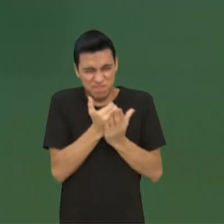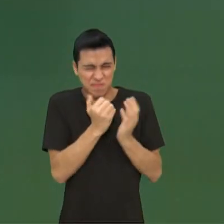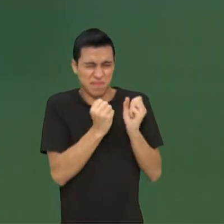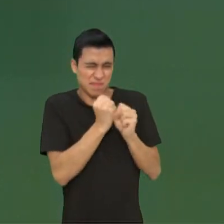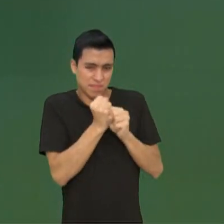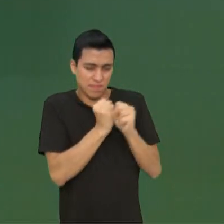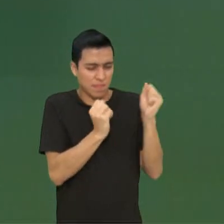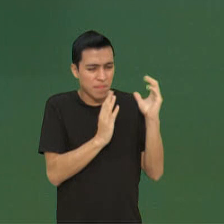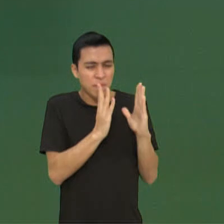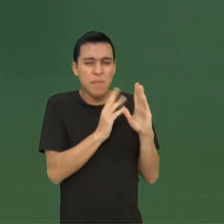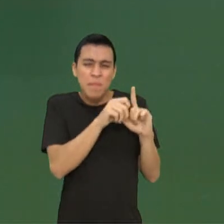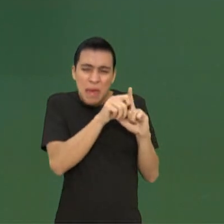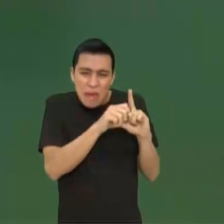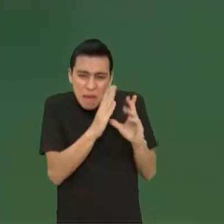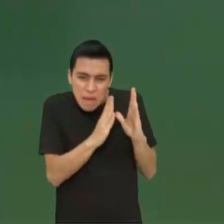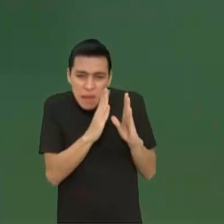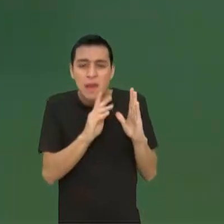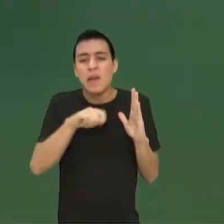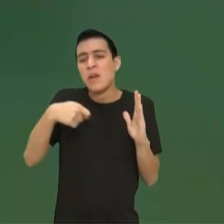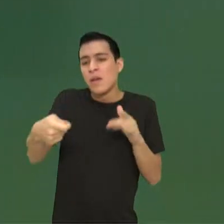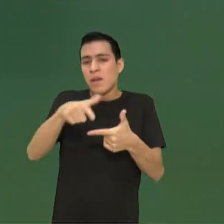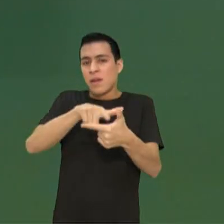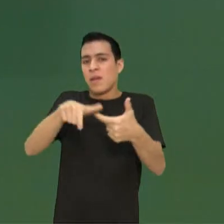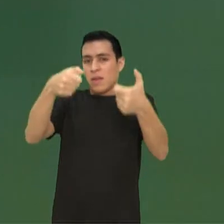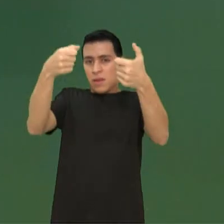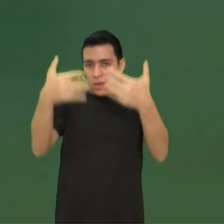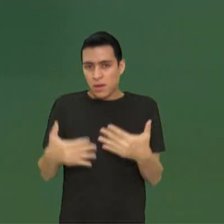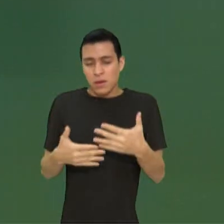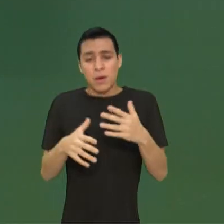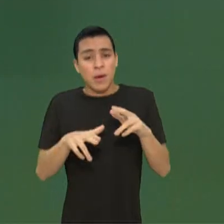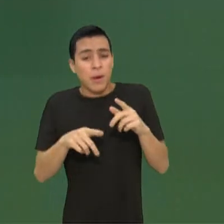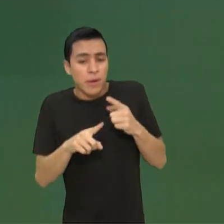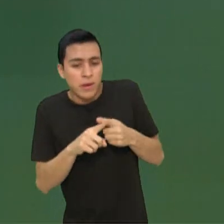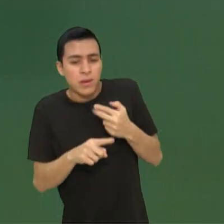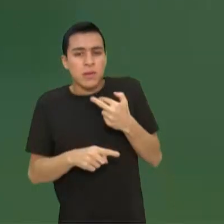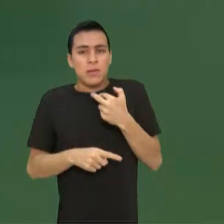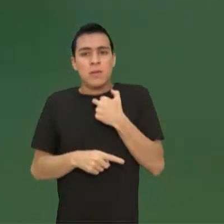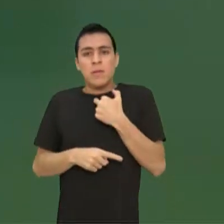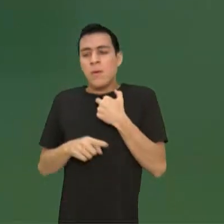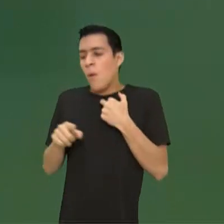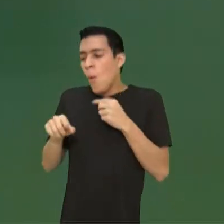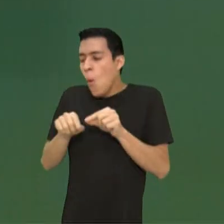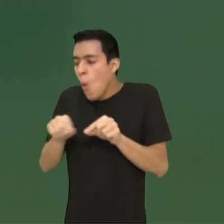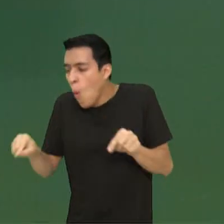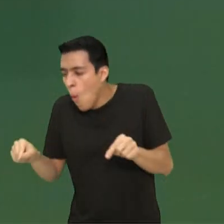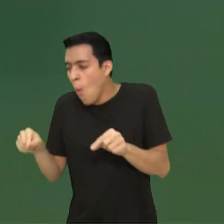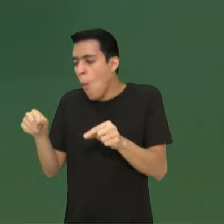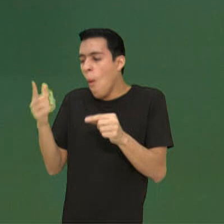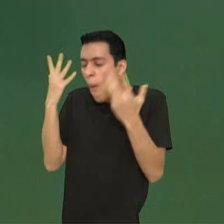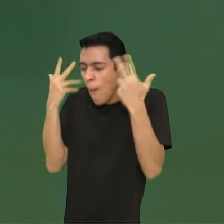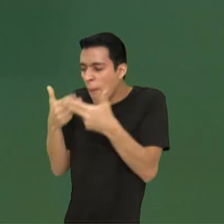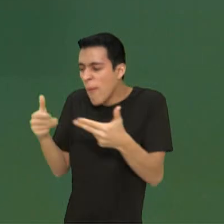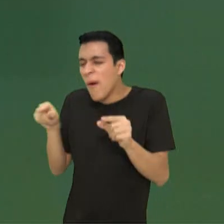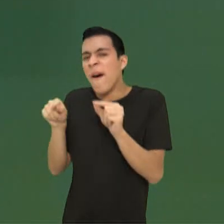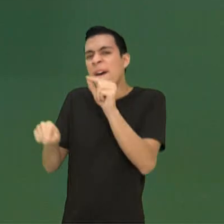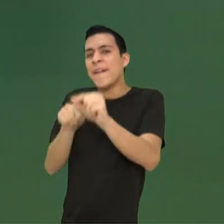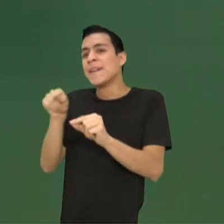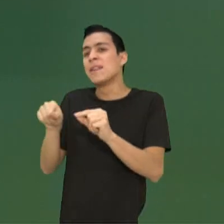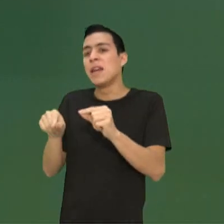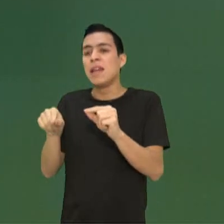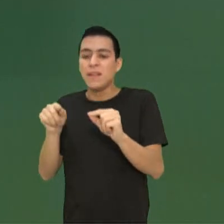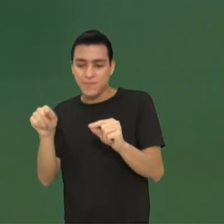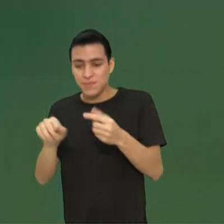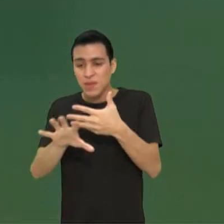ano, que fala sobre esse problema. Por que a gente não pode consumir esses animais? Porque esses animais são